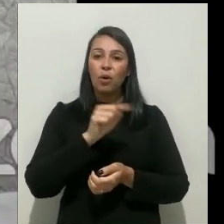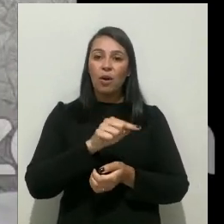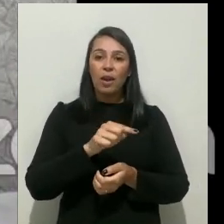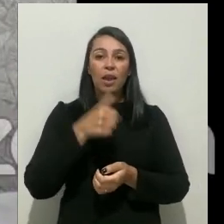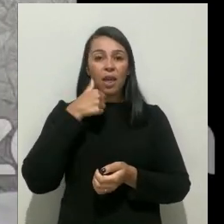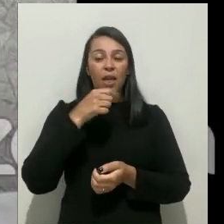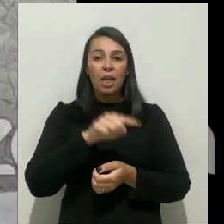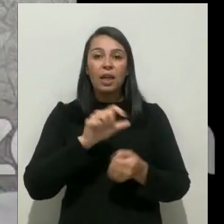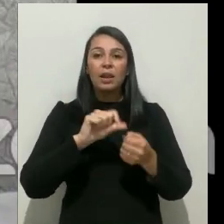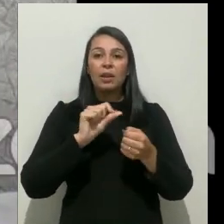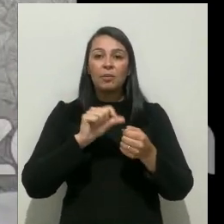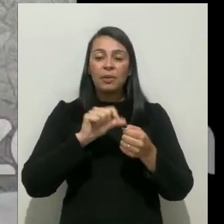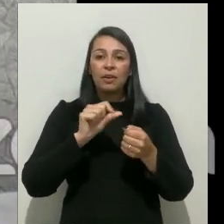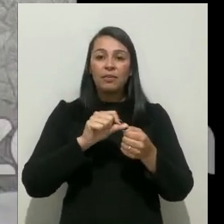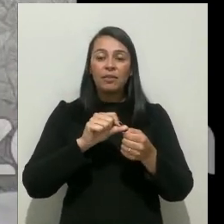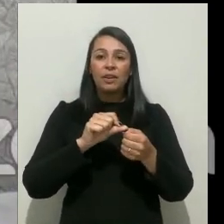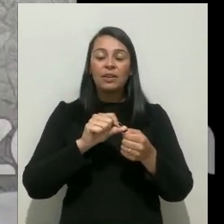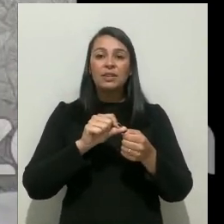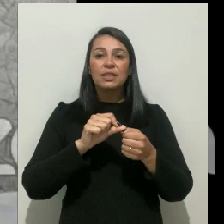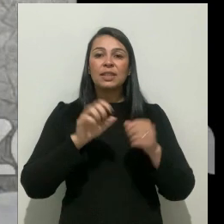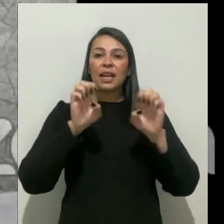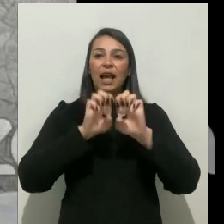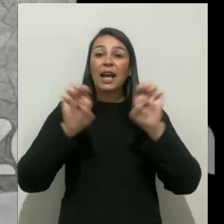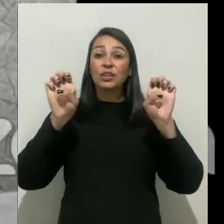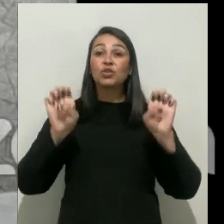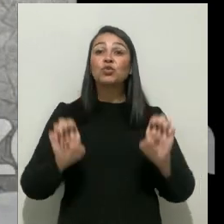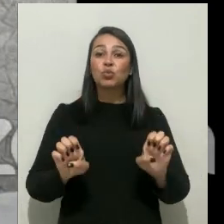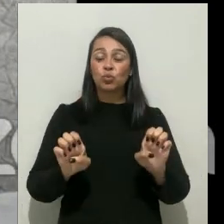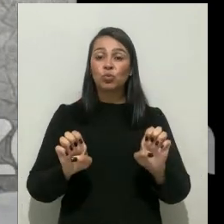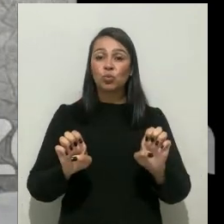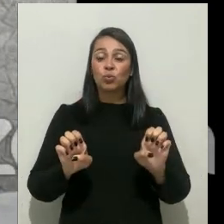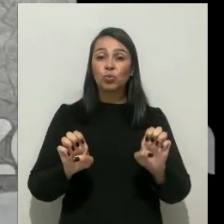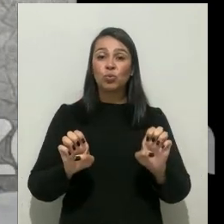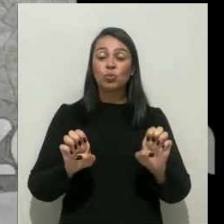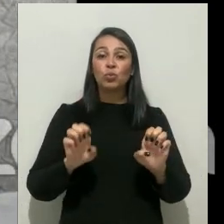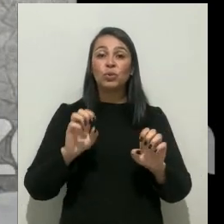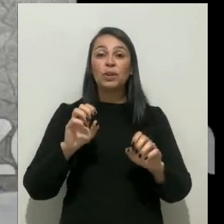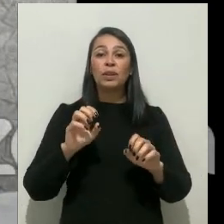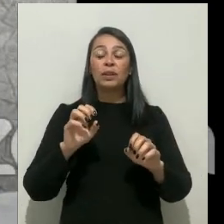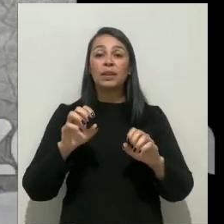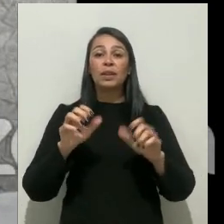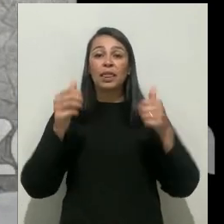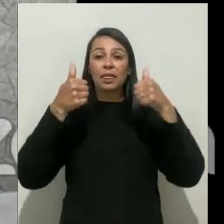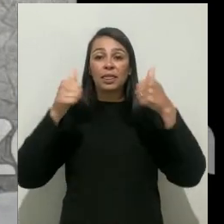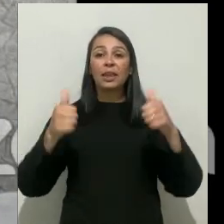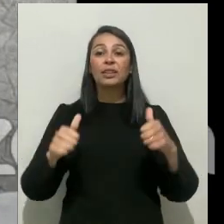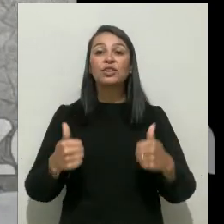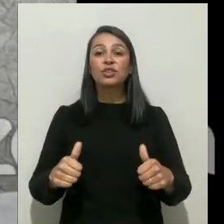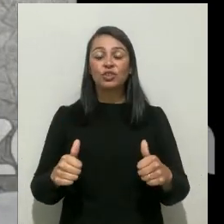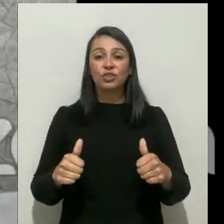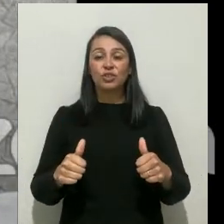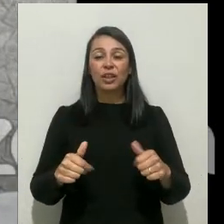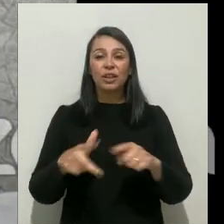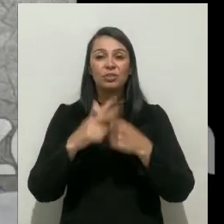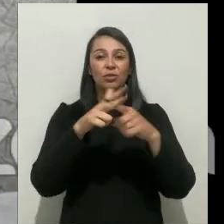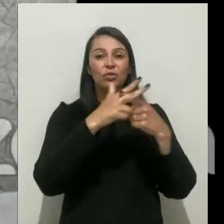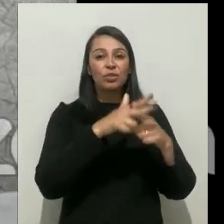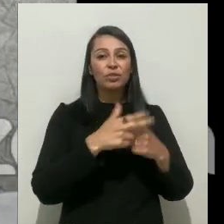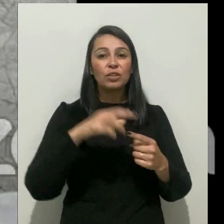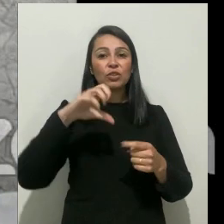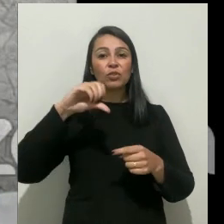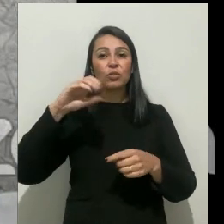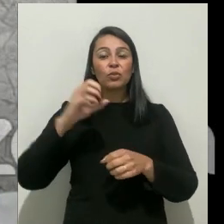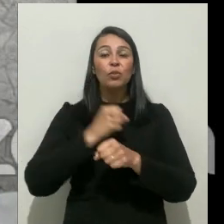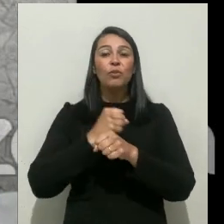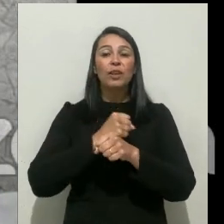a consultoria da superestrutura da estátua no restauro dos 90 anos de Cristo